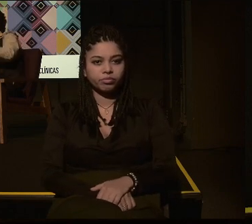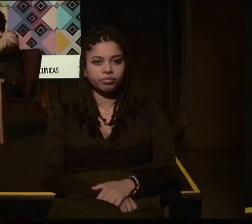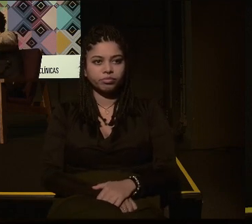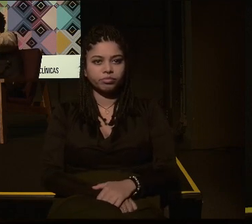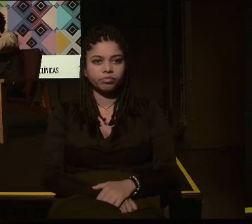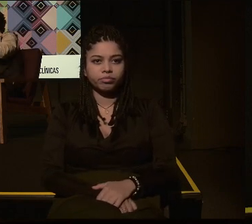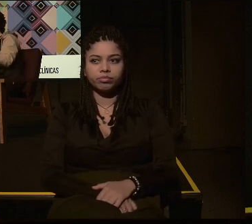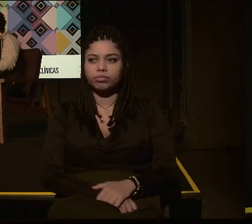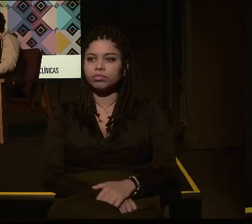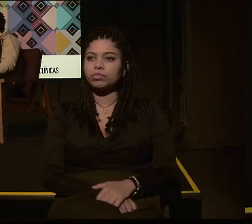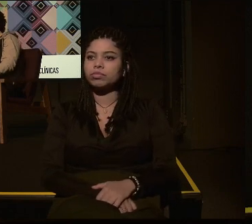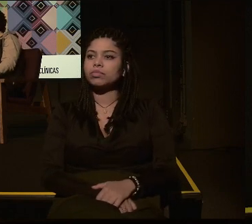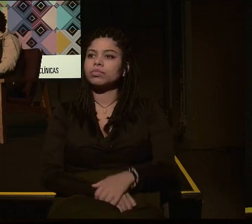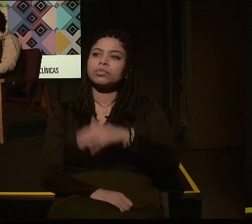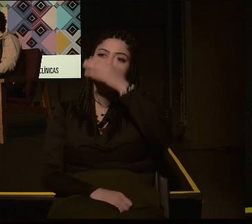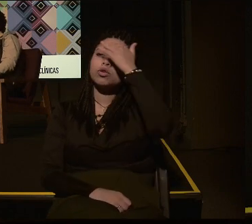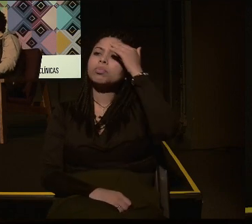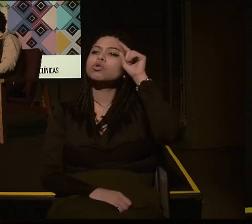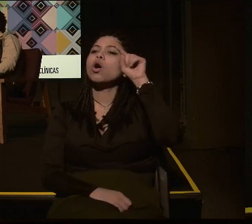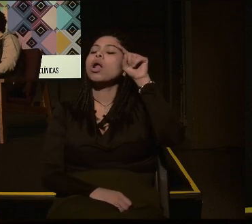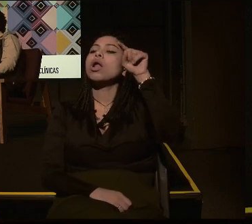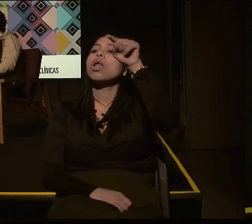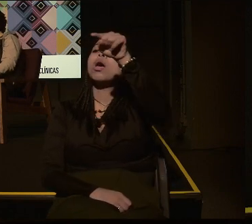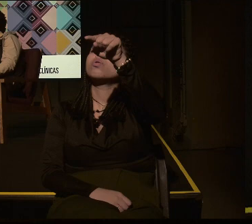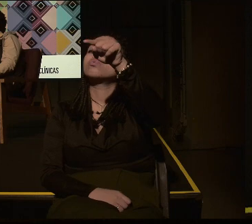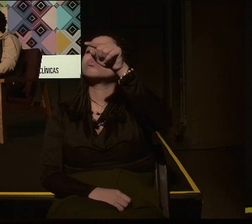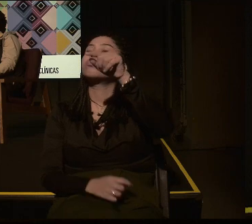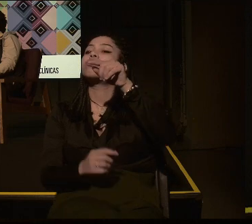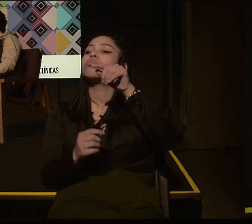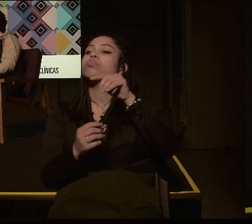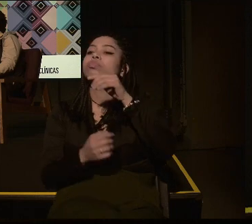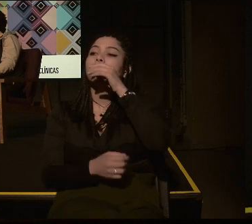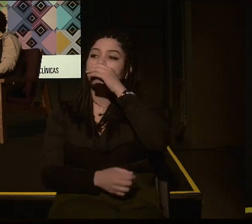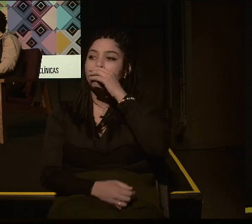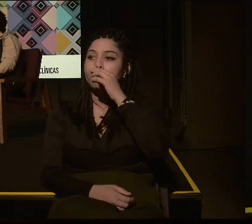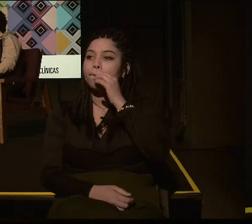Acho que tinha alguém lá no fundo que tinha levantado a mão.